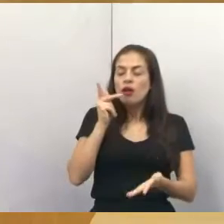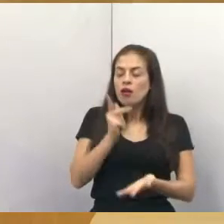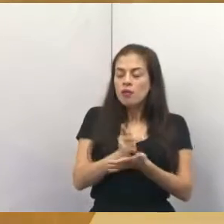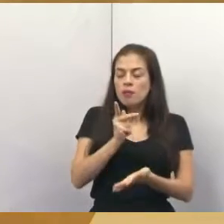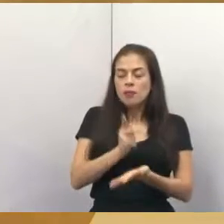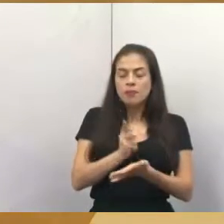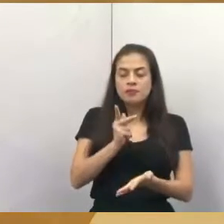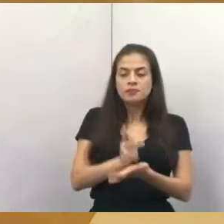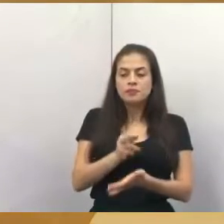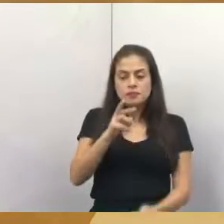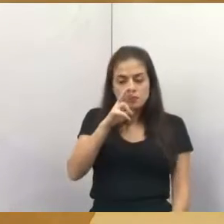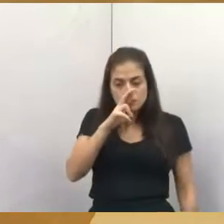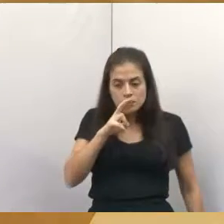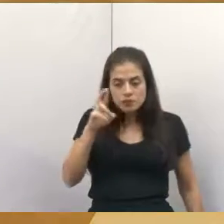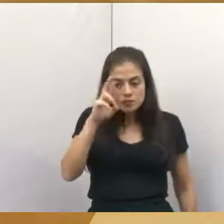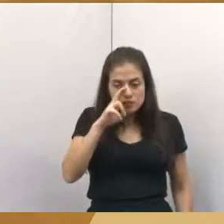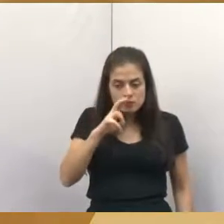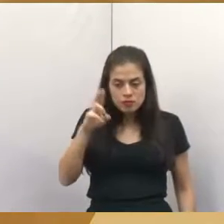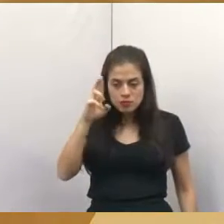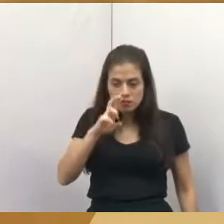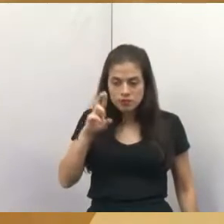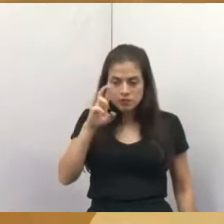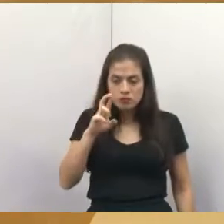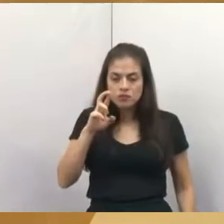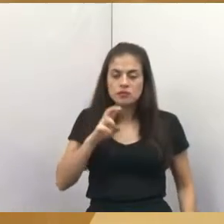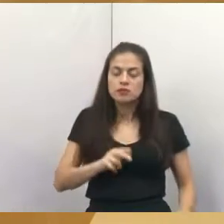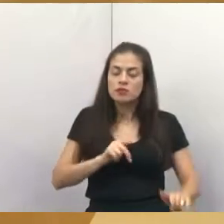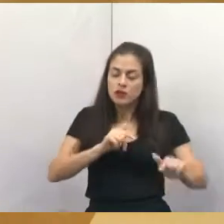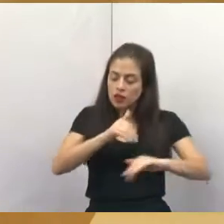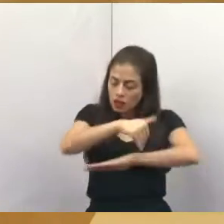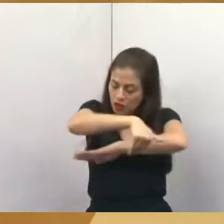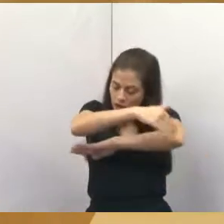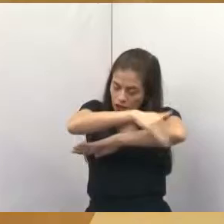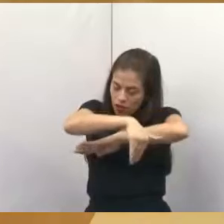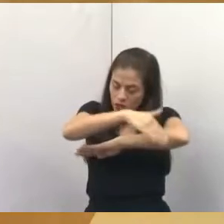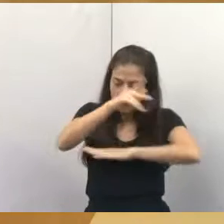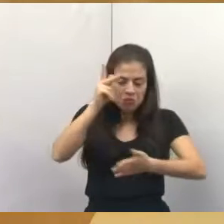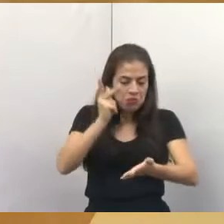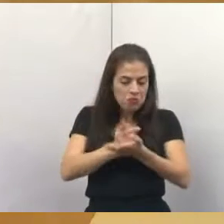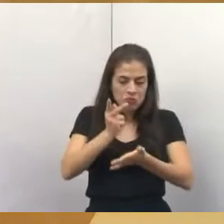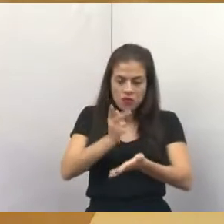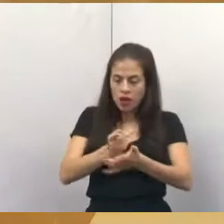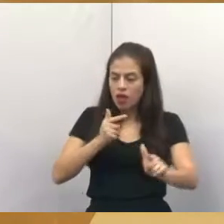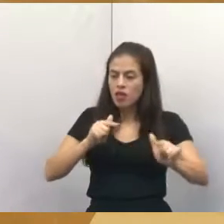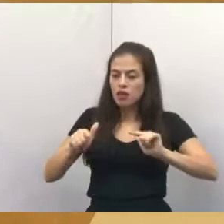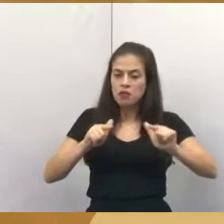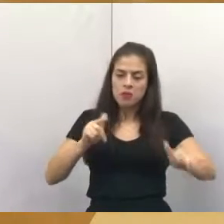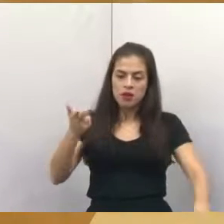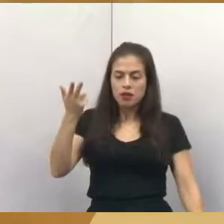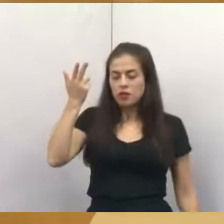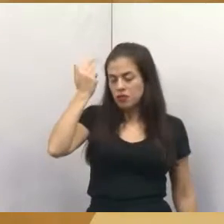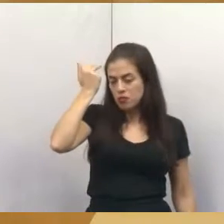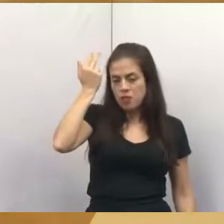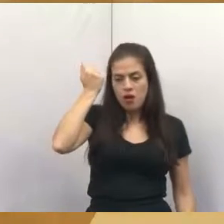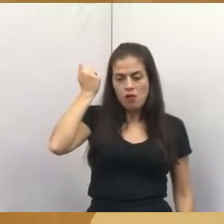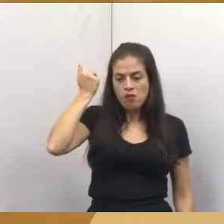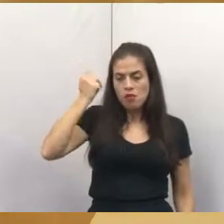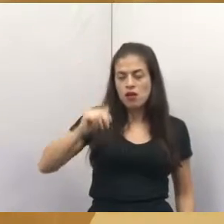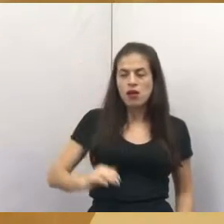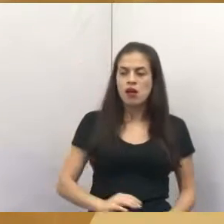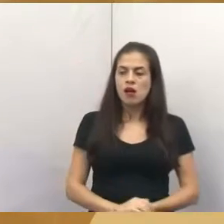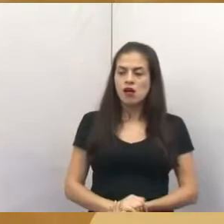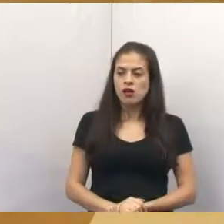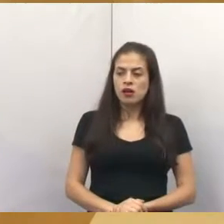minhas fiscalizações na rua, vou continuar fazendo o meu trabalho e não vai me atrapalhar. Não vai me atrapalhar.